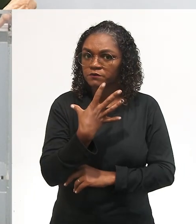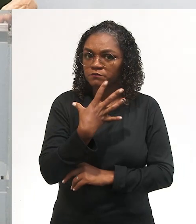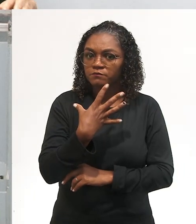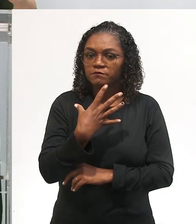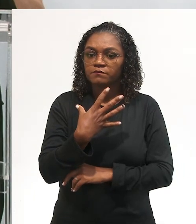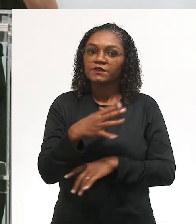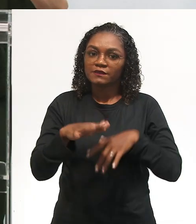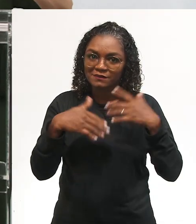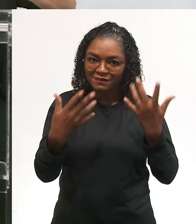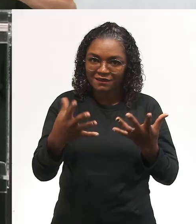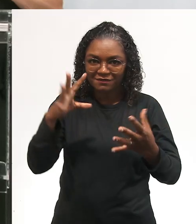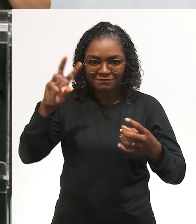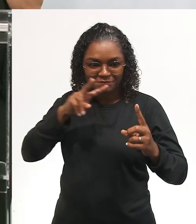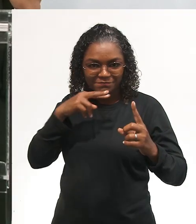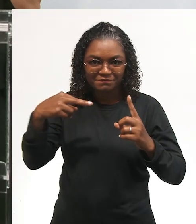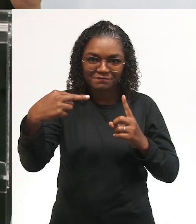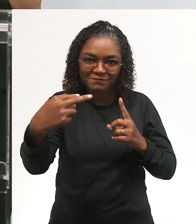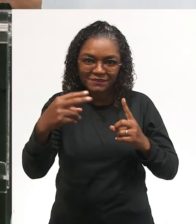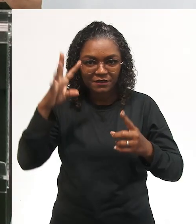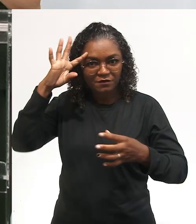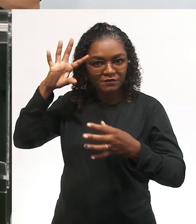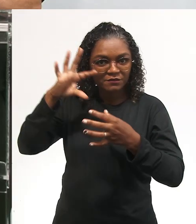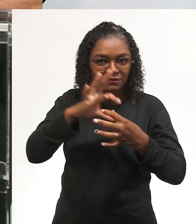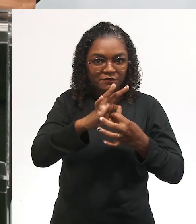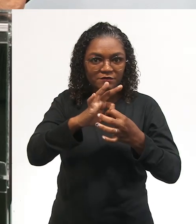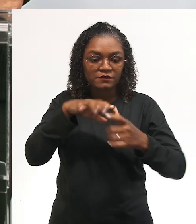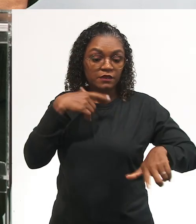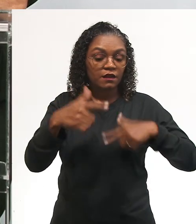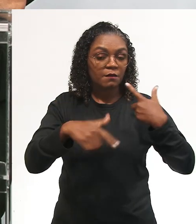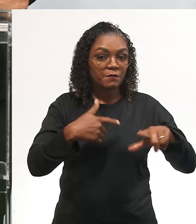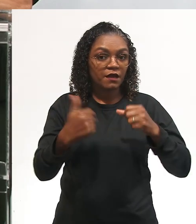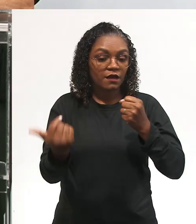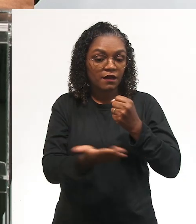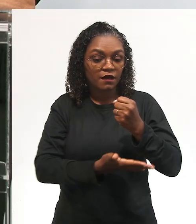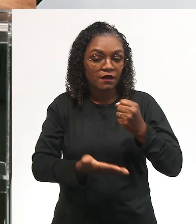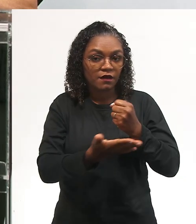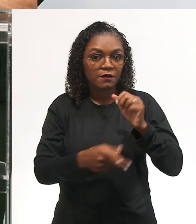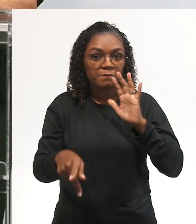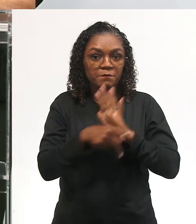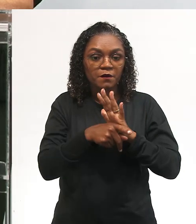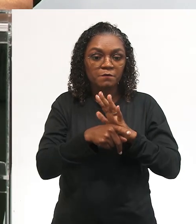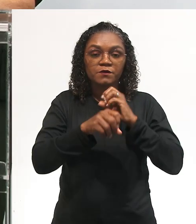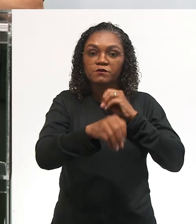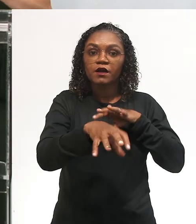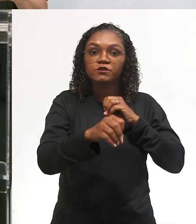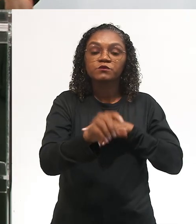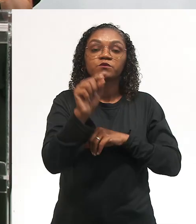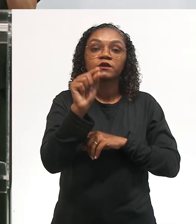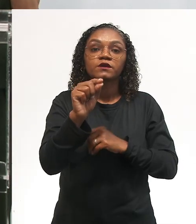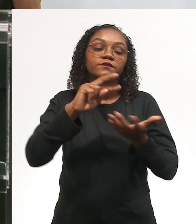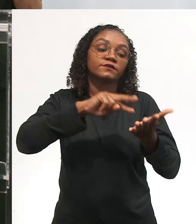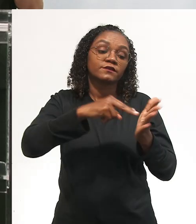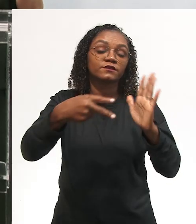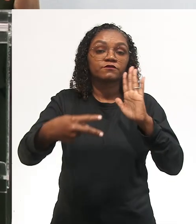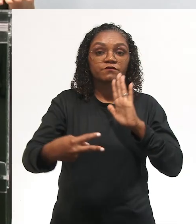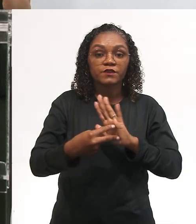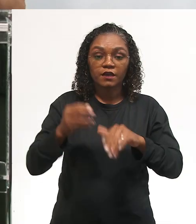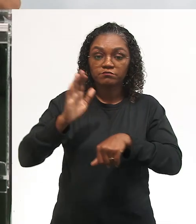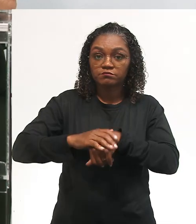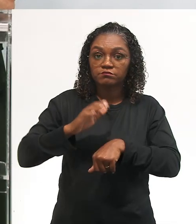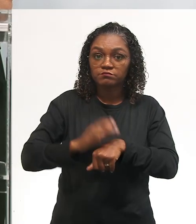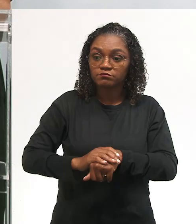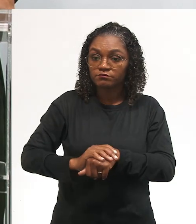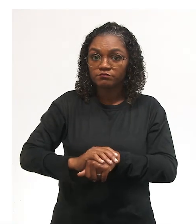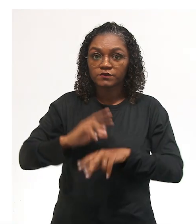vida. Então, é nessa concepção que eles discutem o trabalho como princípio educativo, que o trabalho é inerente